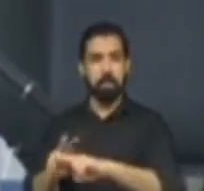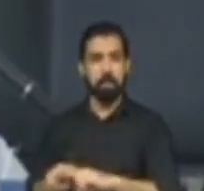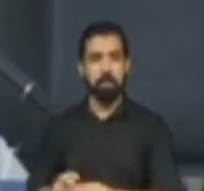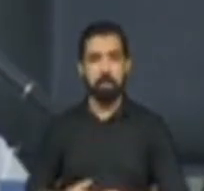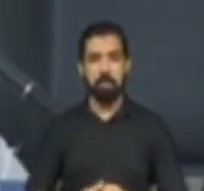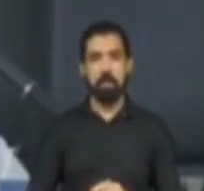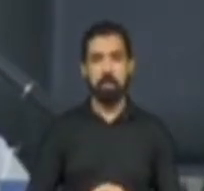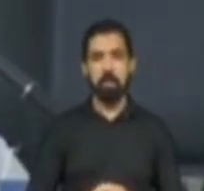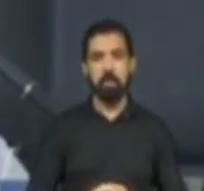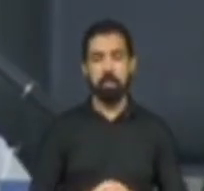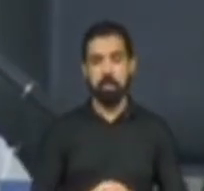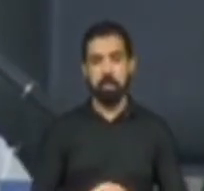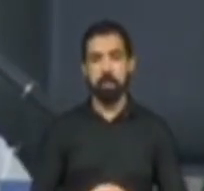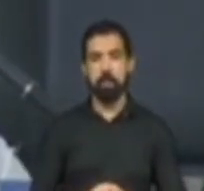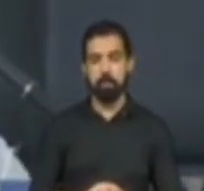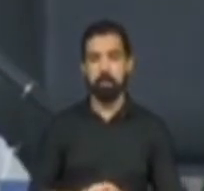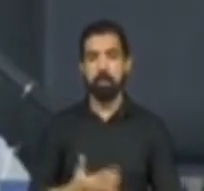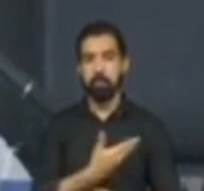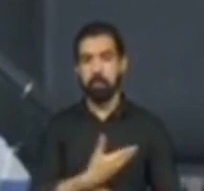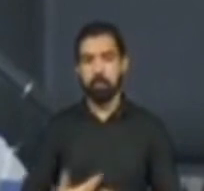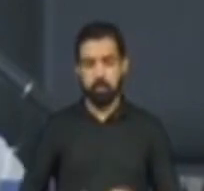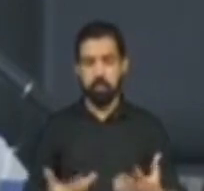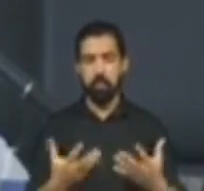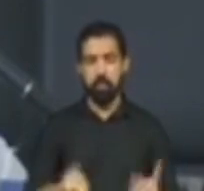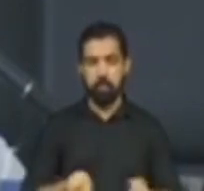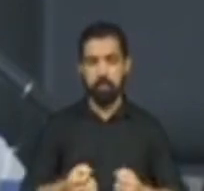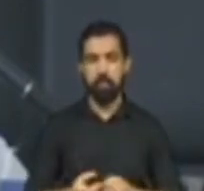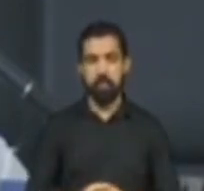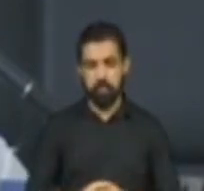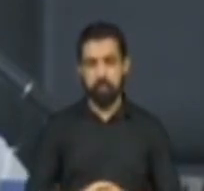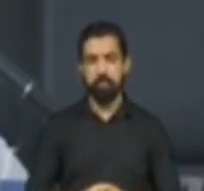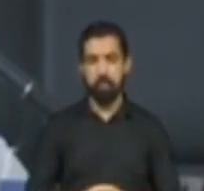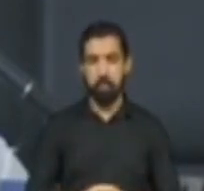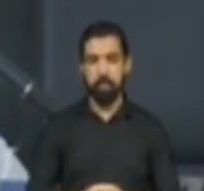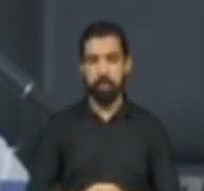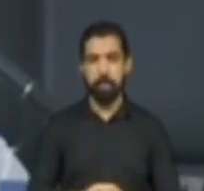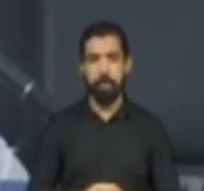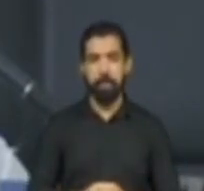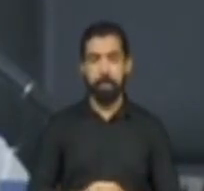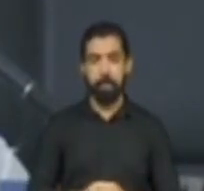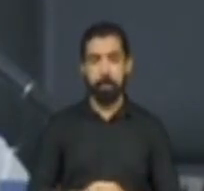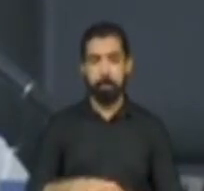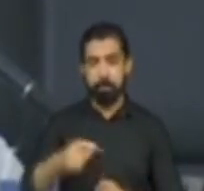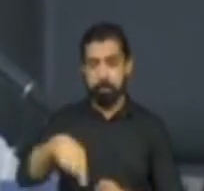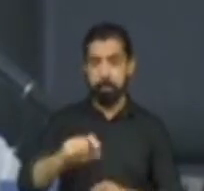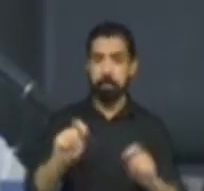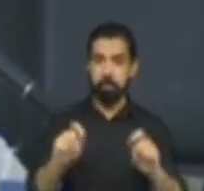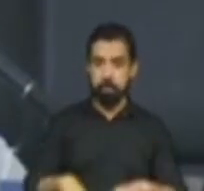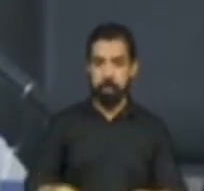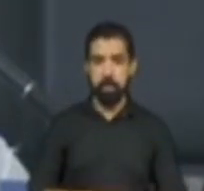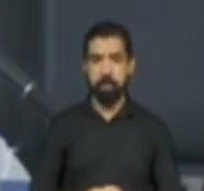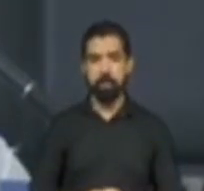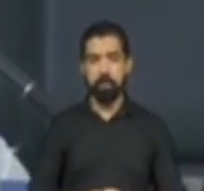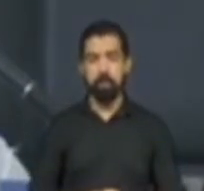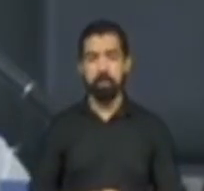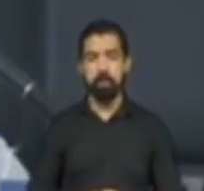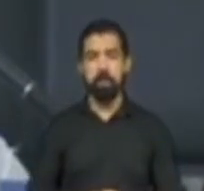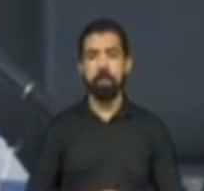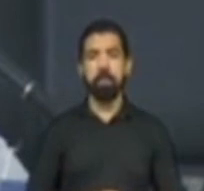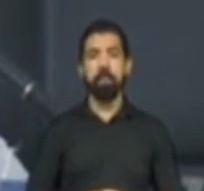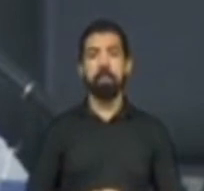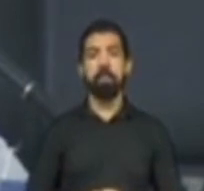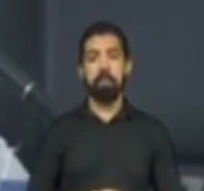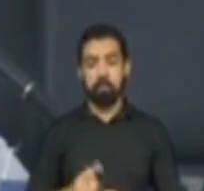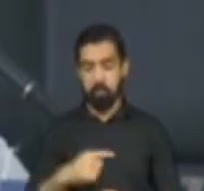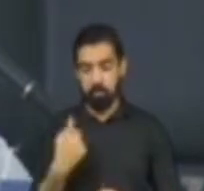o governador sancionou, é lei, remissão de pena através da Bíblia Sagrada. Os presos podem ser libertos dentro do cárcere. E agora nós